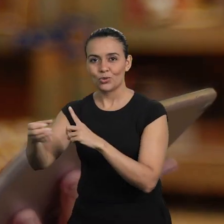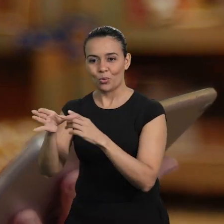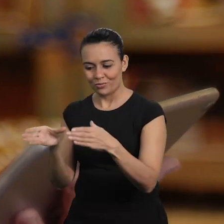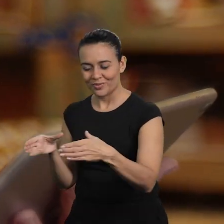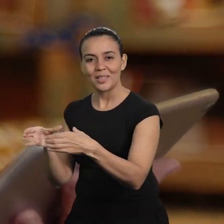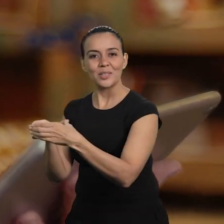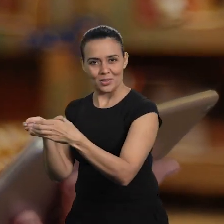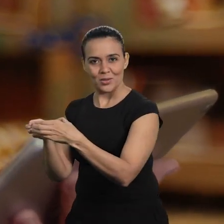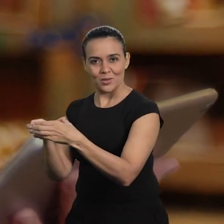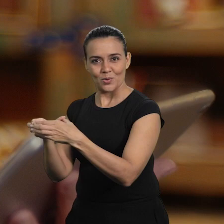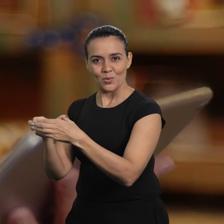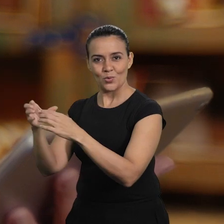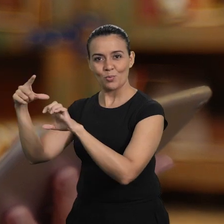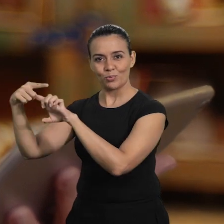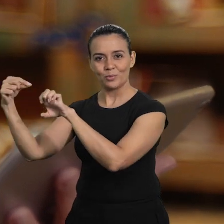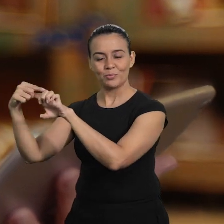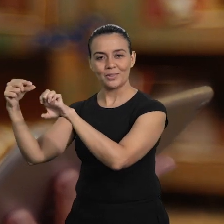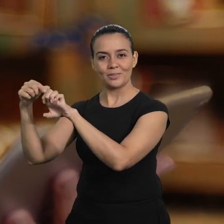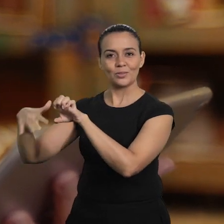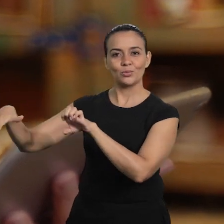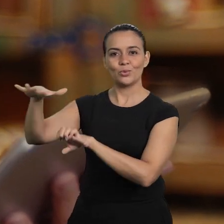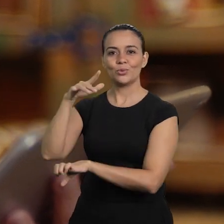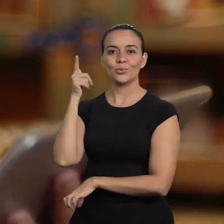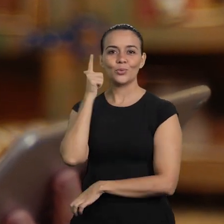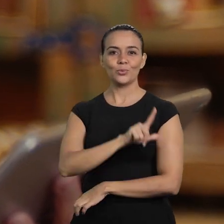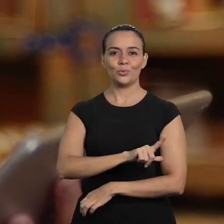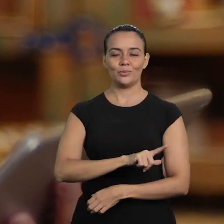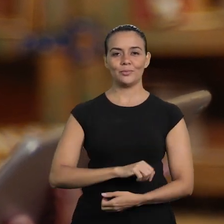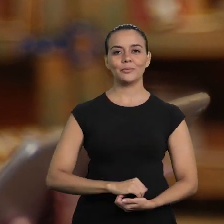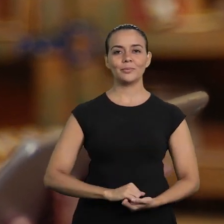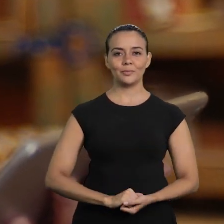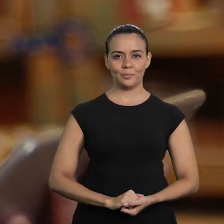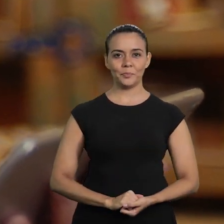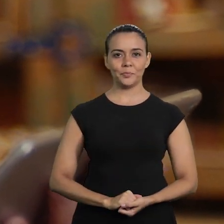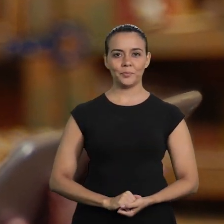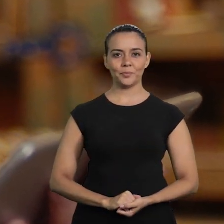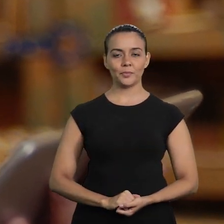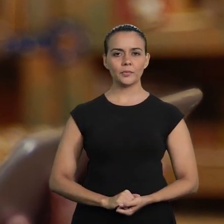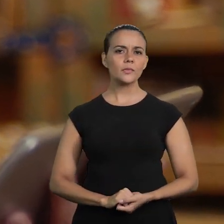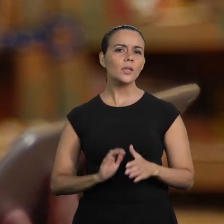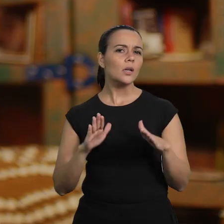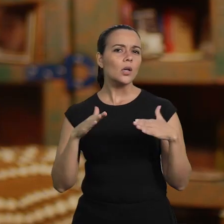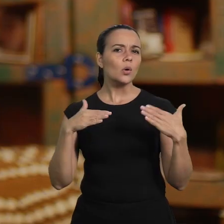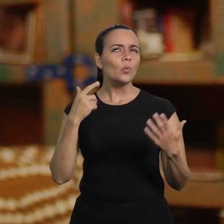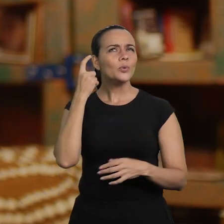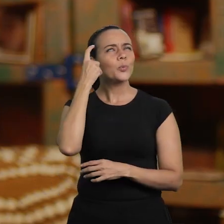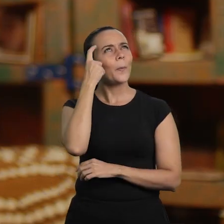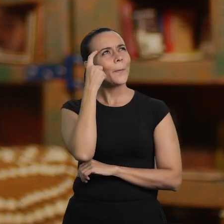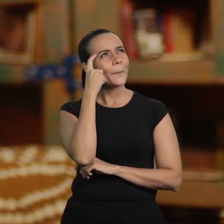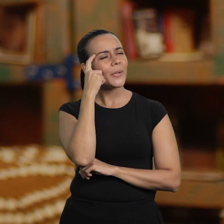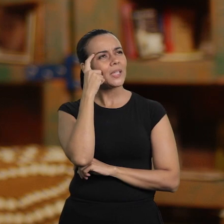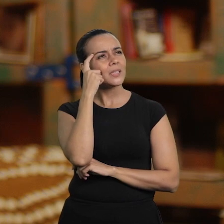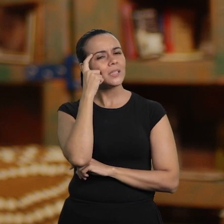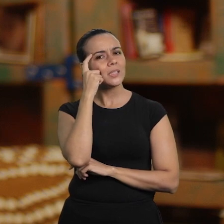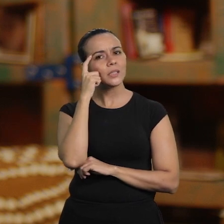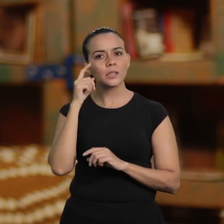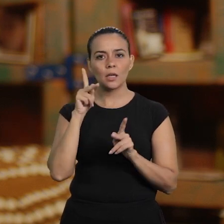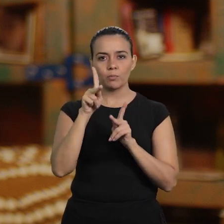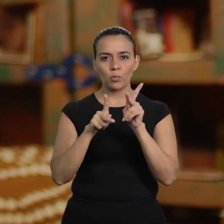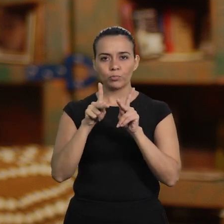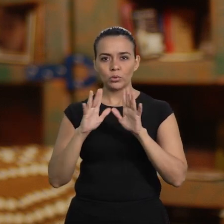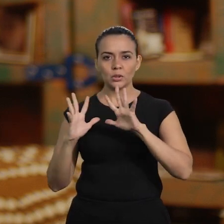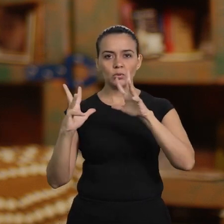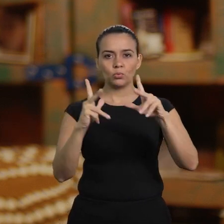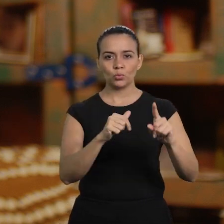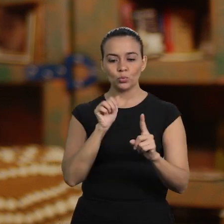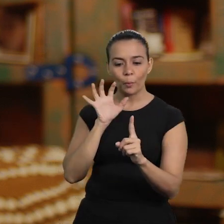tem na região, né? Quando a gente pensa em impacto coletivo,